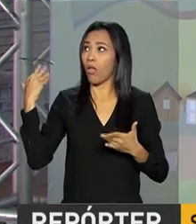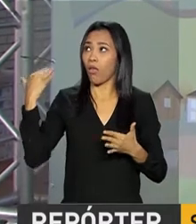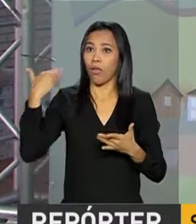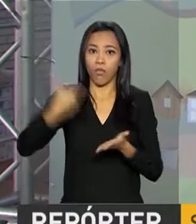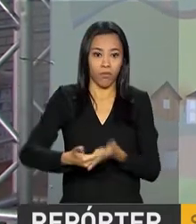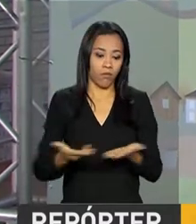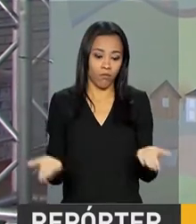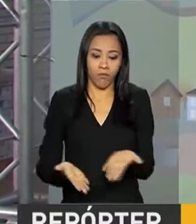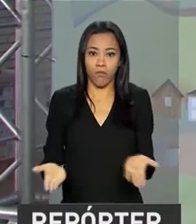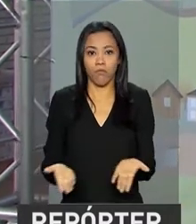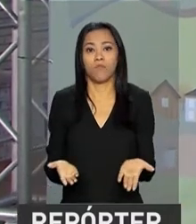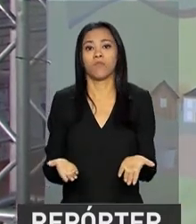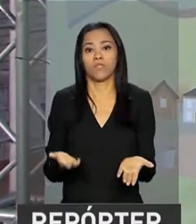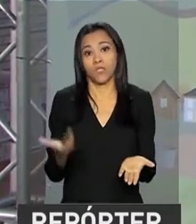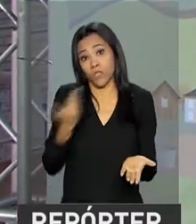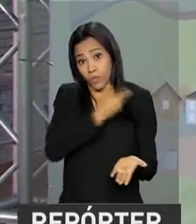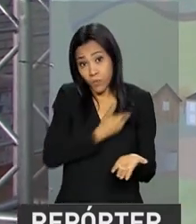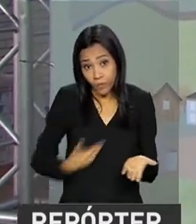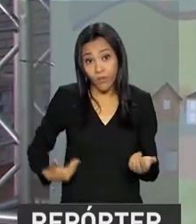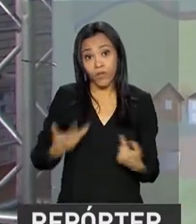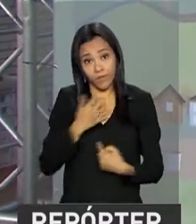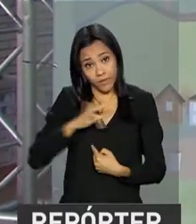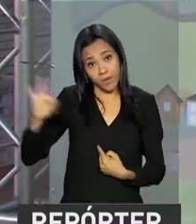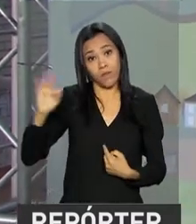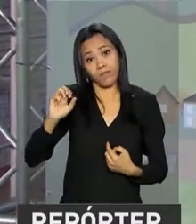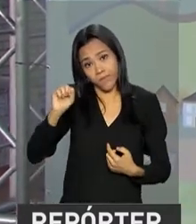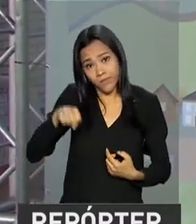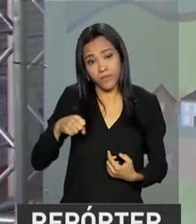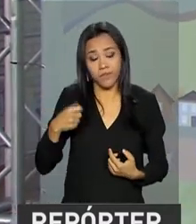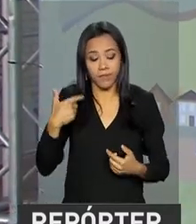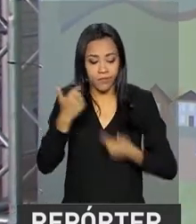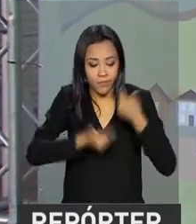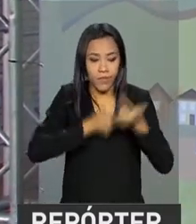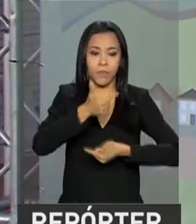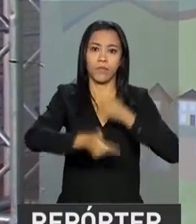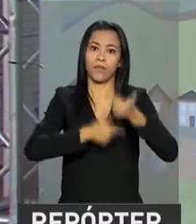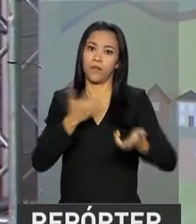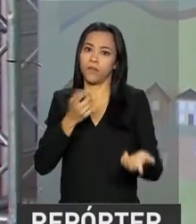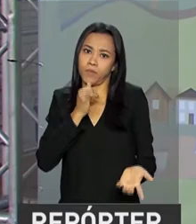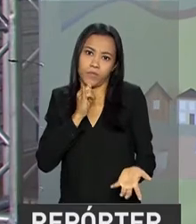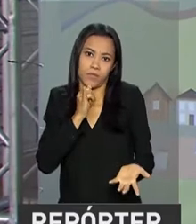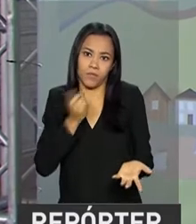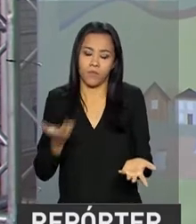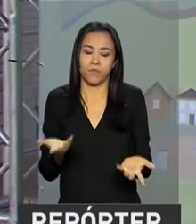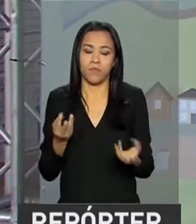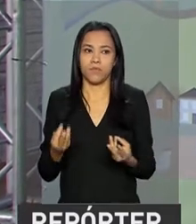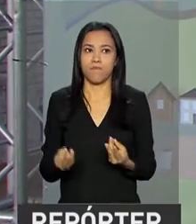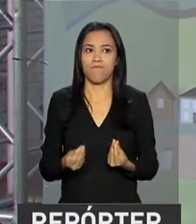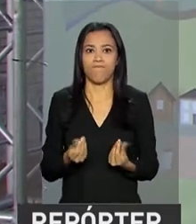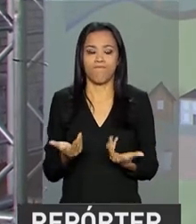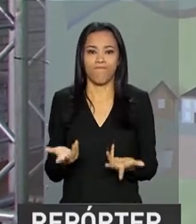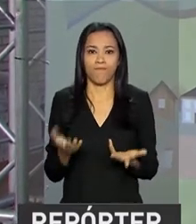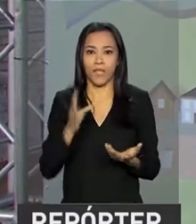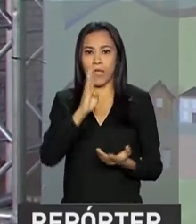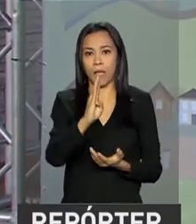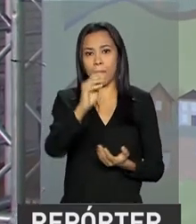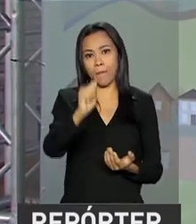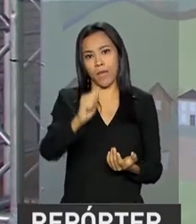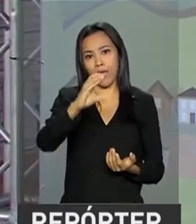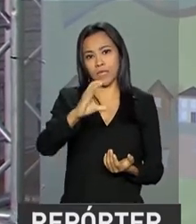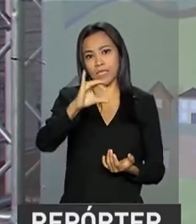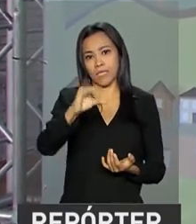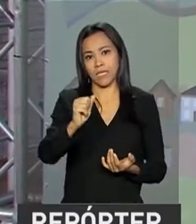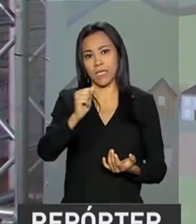que o governo federal tem feito, sim, alguns programas, por exemplo, na Bacia do São